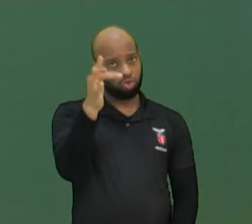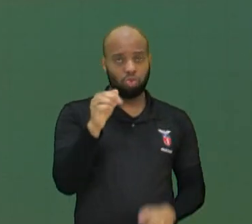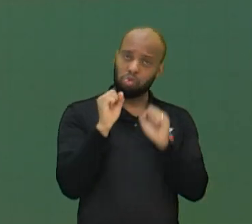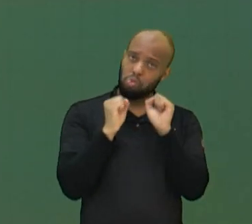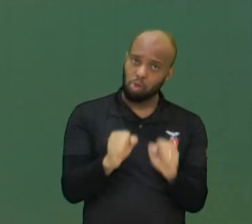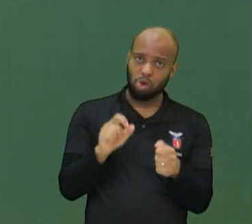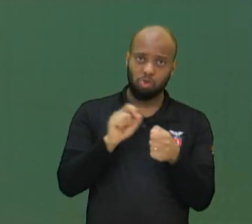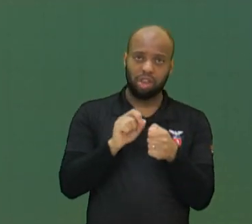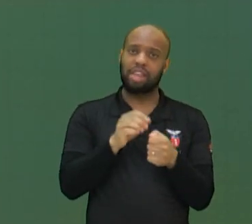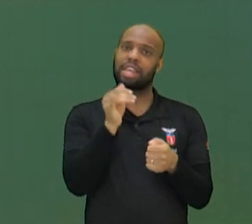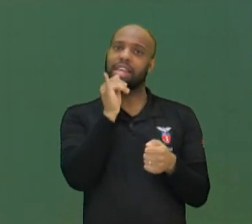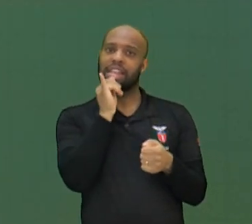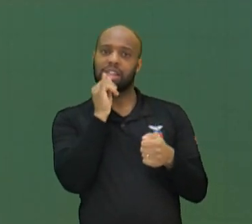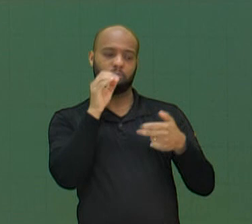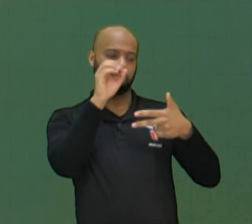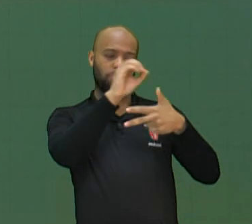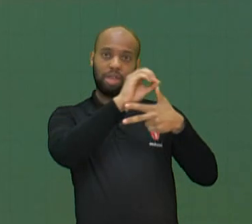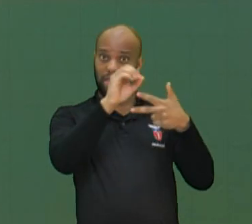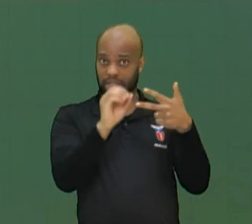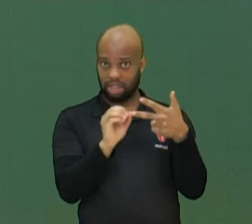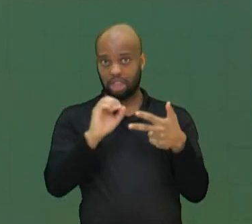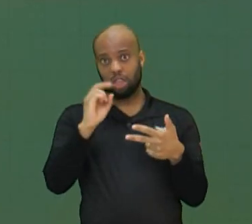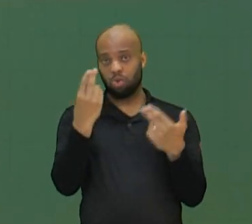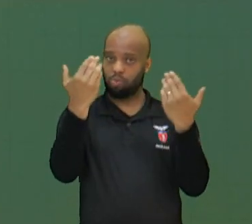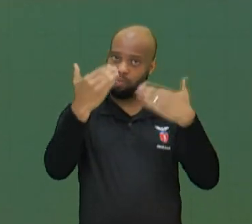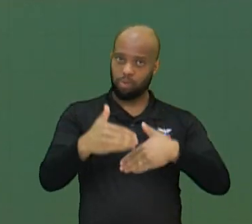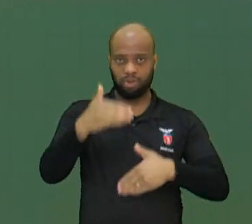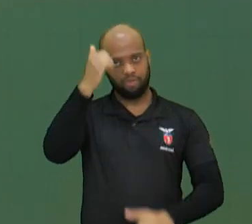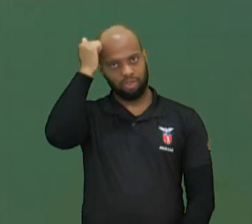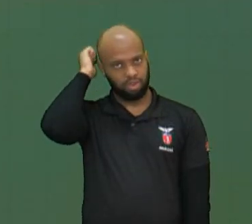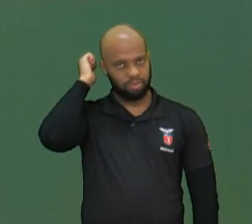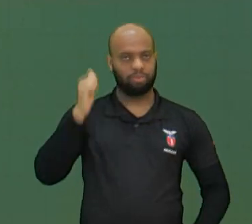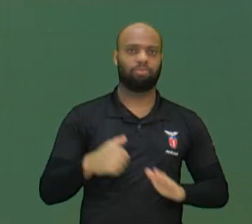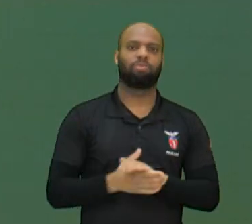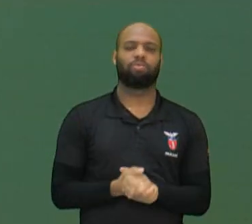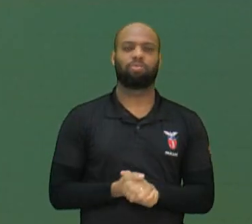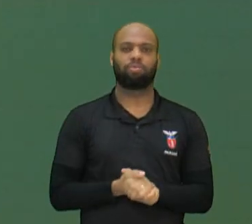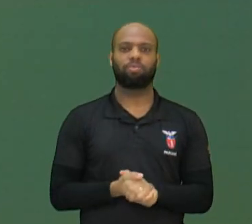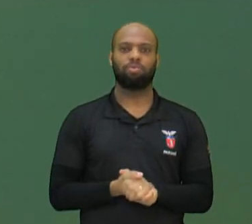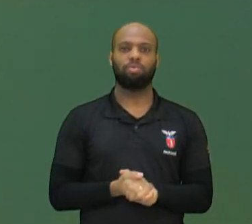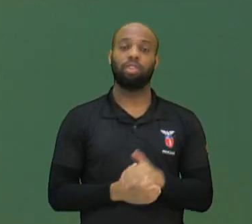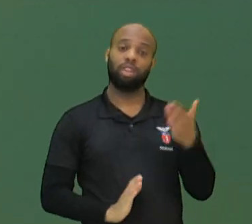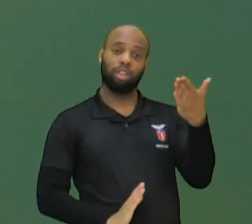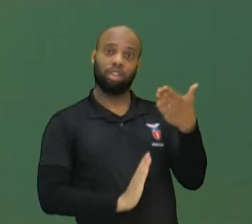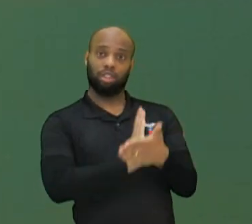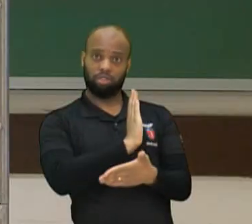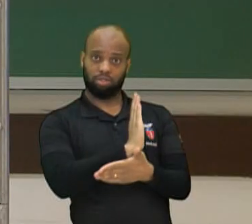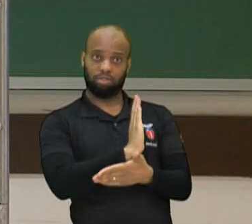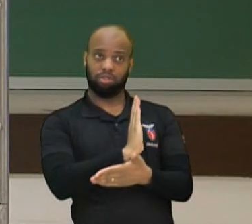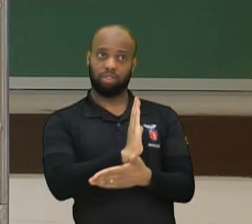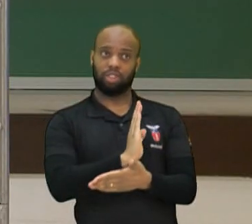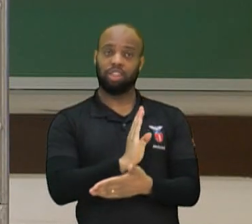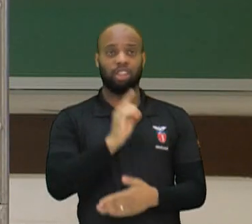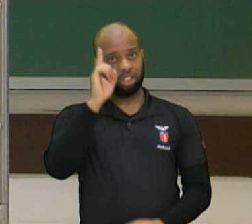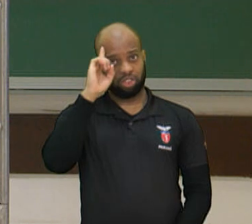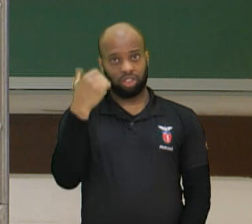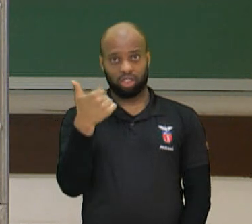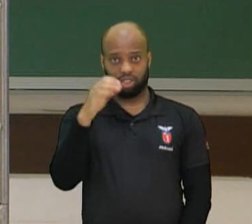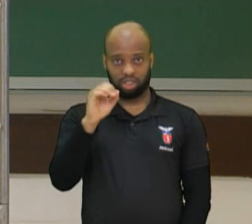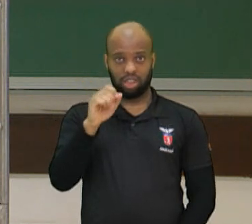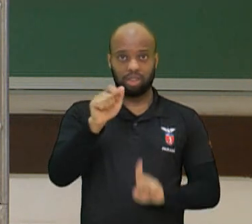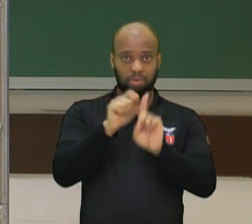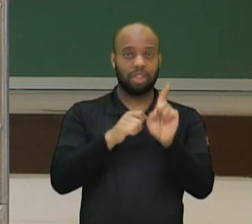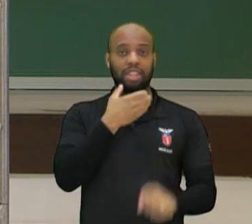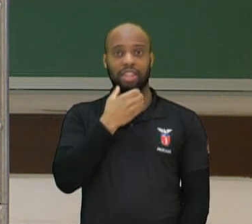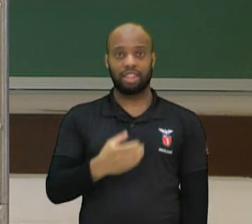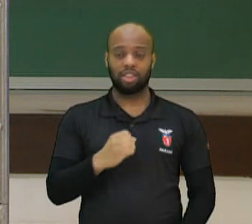façamos quando fizermos um Enem ou quando fizermos um vestibular. Foi aprovada em 10 de dezembro de